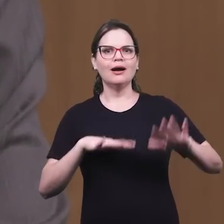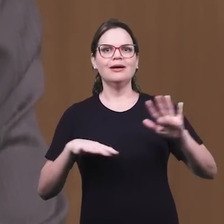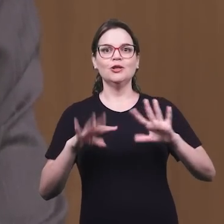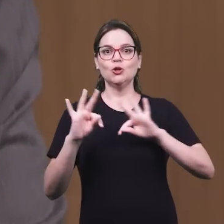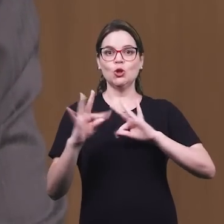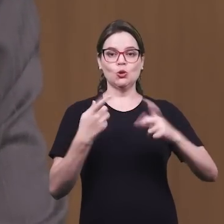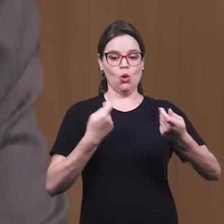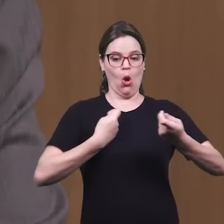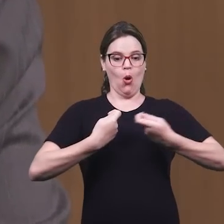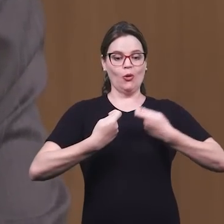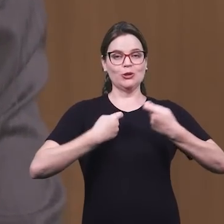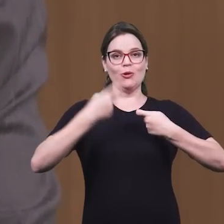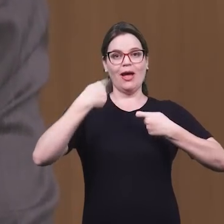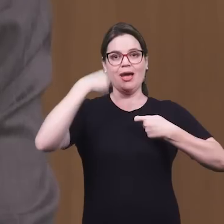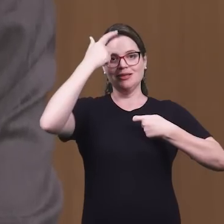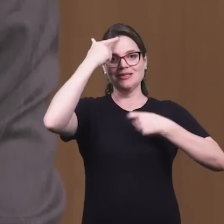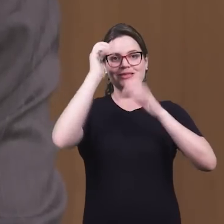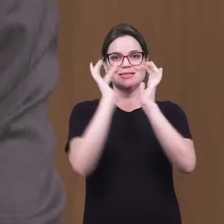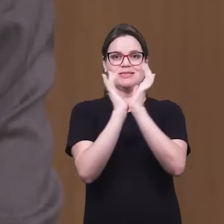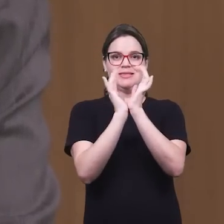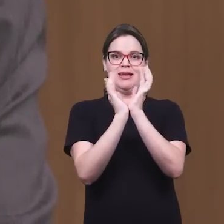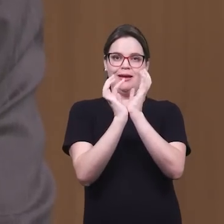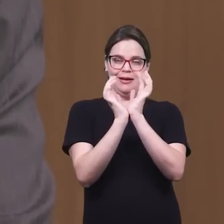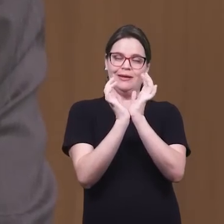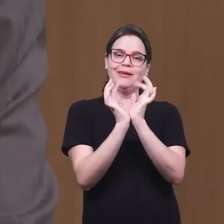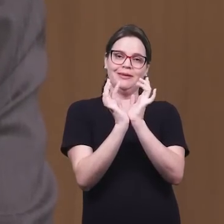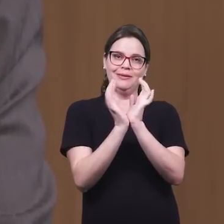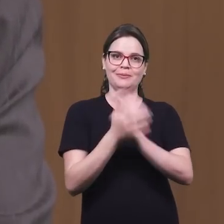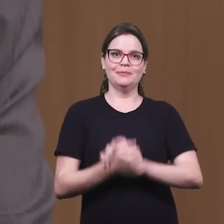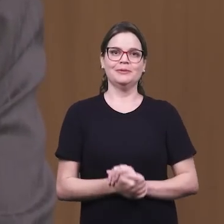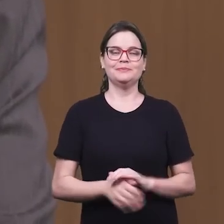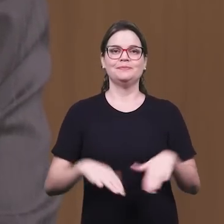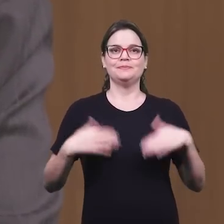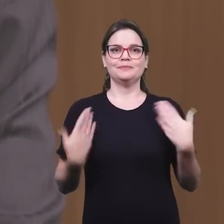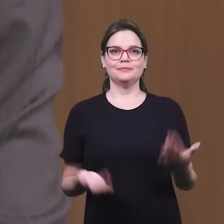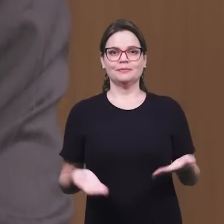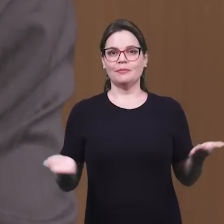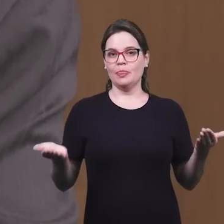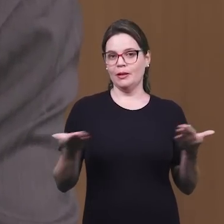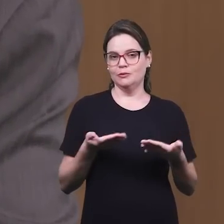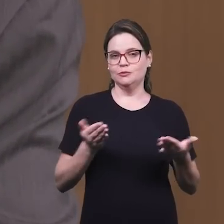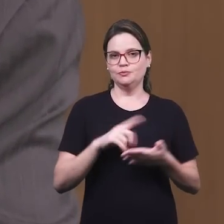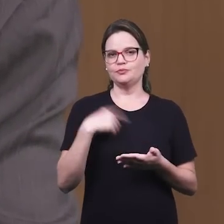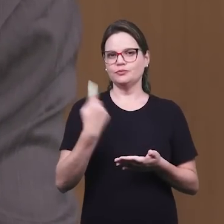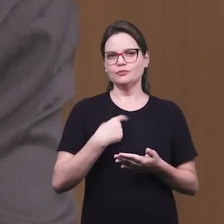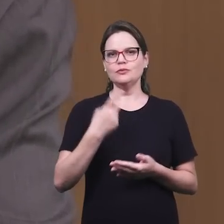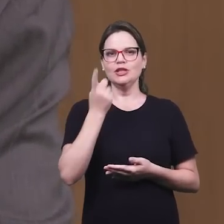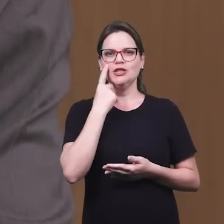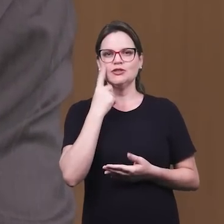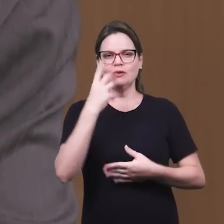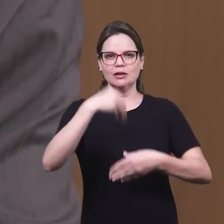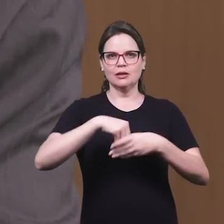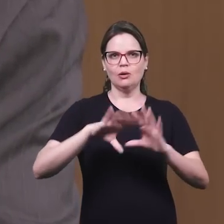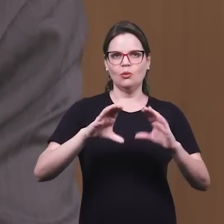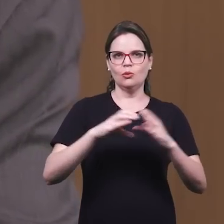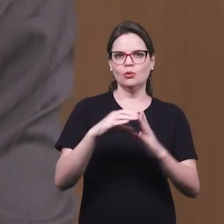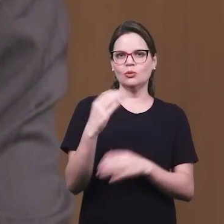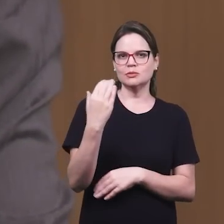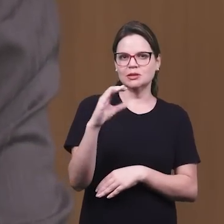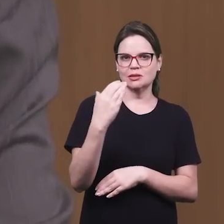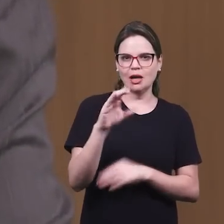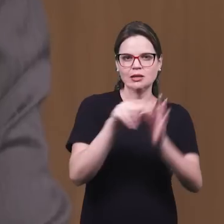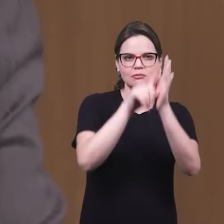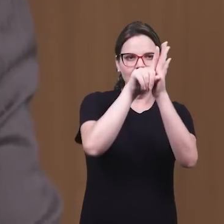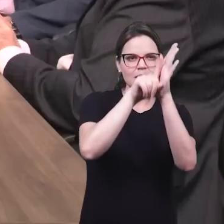seu controle. Então, a ciência hoje, como ela aprofunda cada vez mais no universo, ela